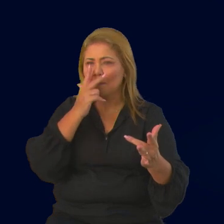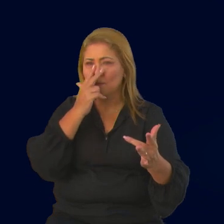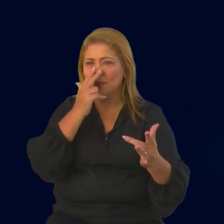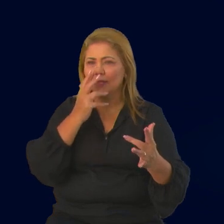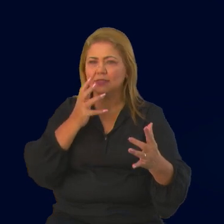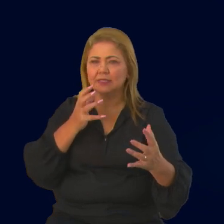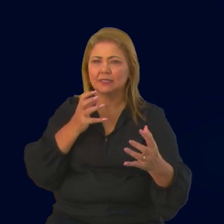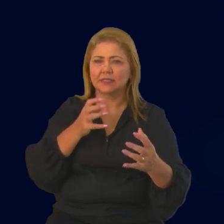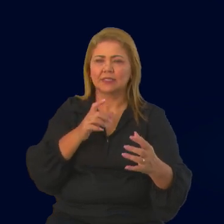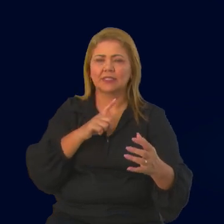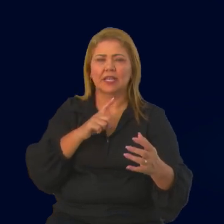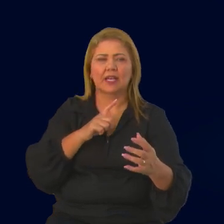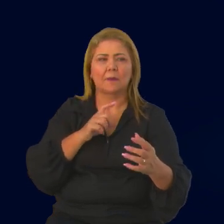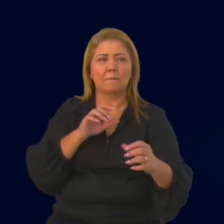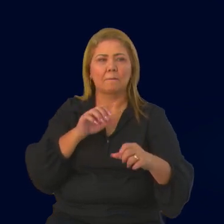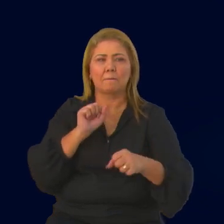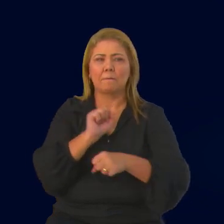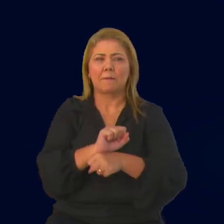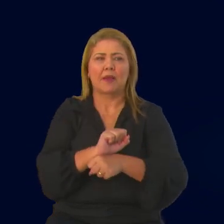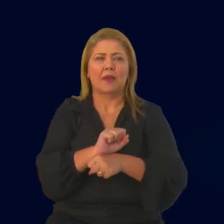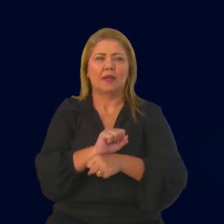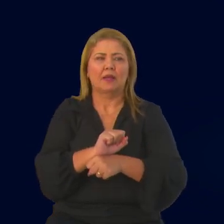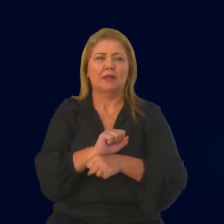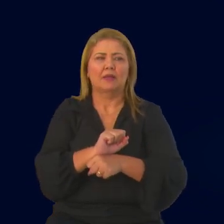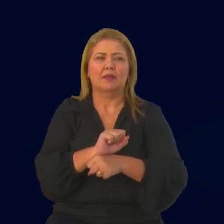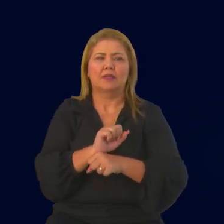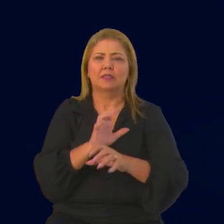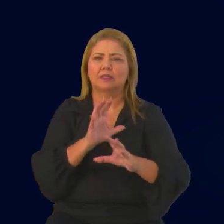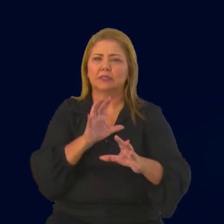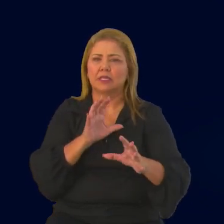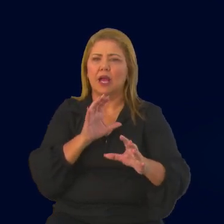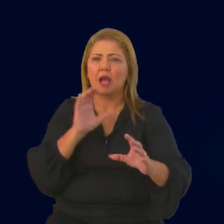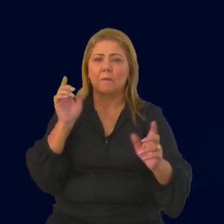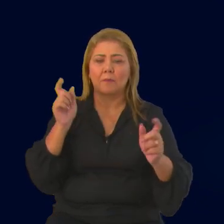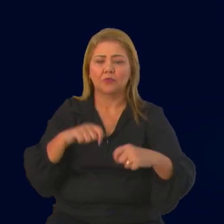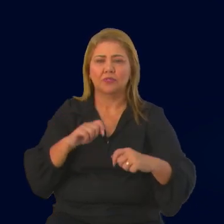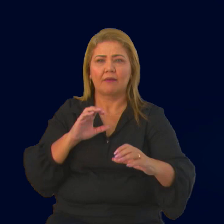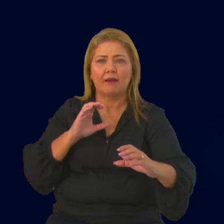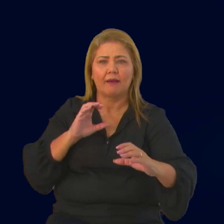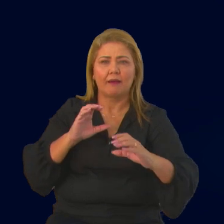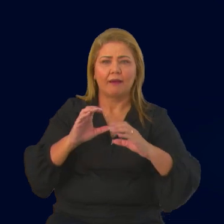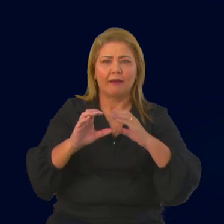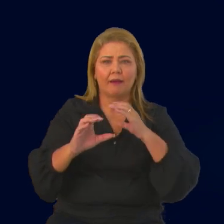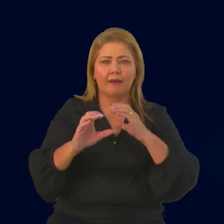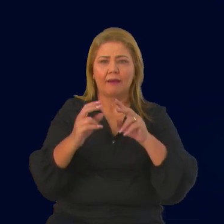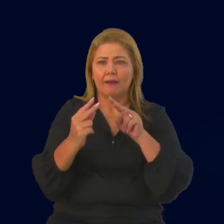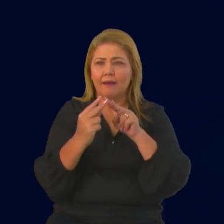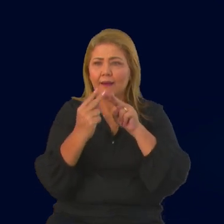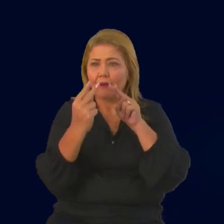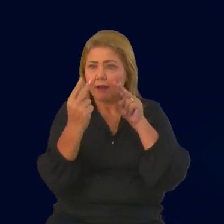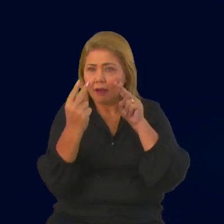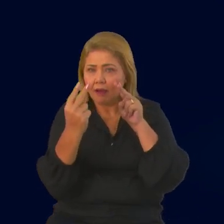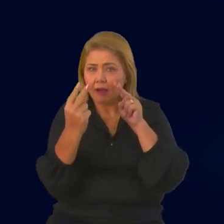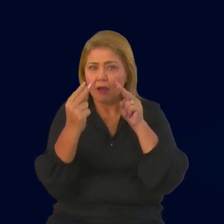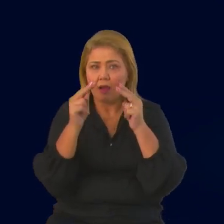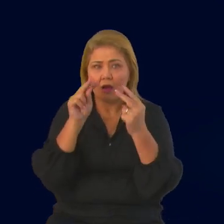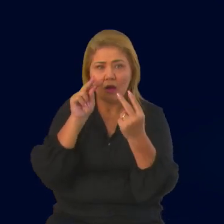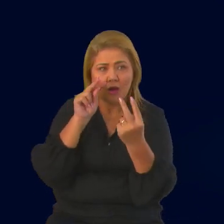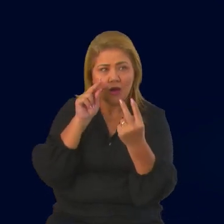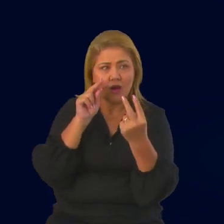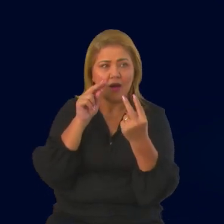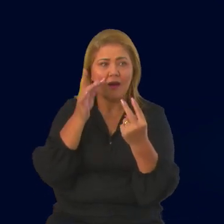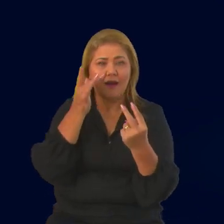de conversar, de dialogar. Sabe aquela conversa olho no olho, tete a tete, dá boas risadas, dá